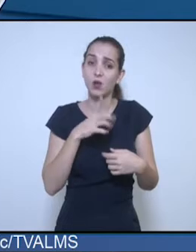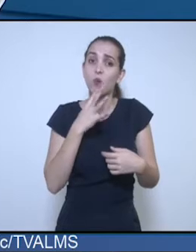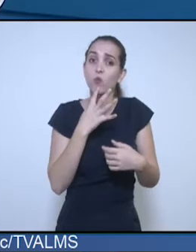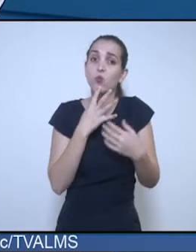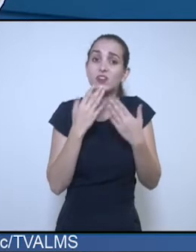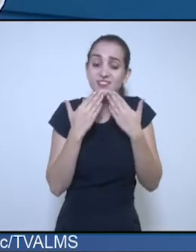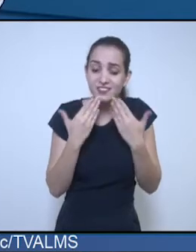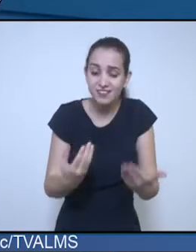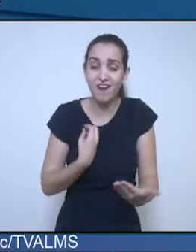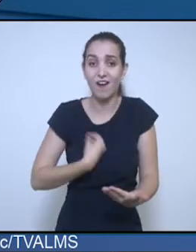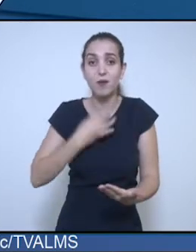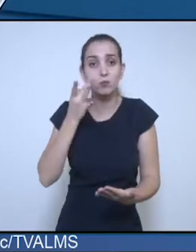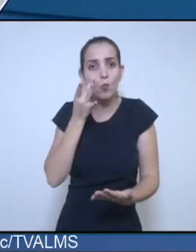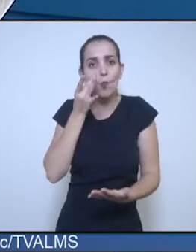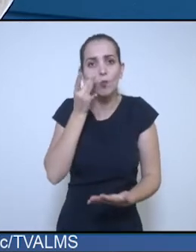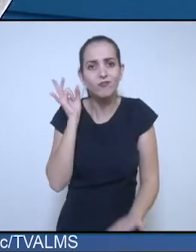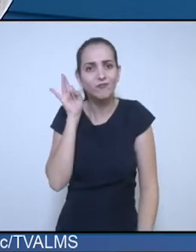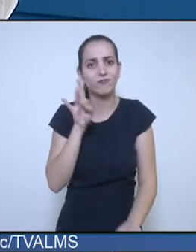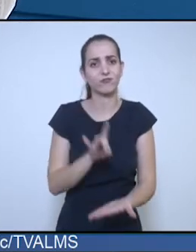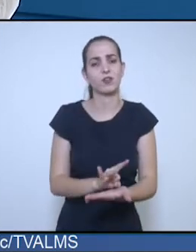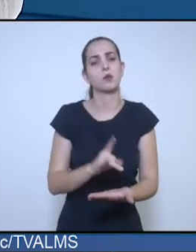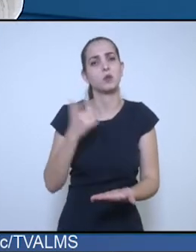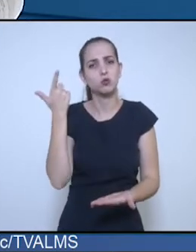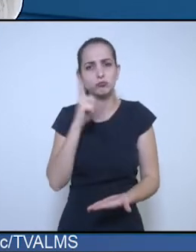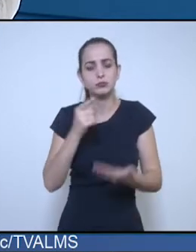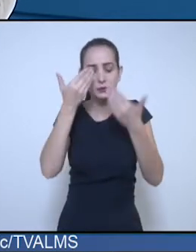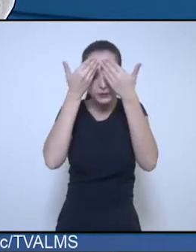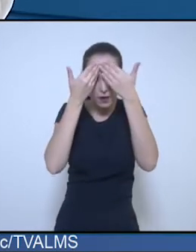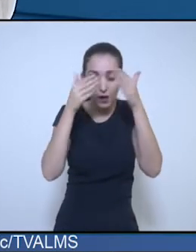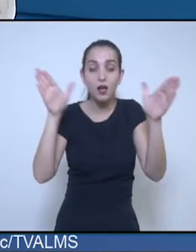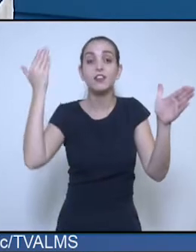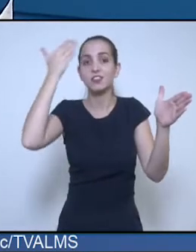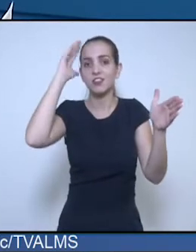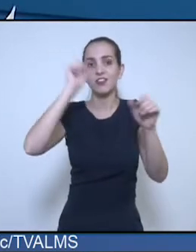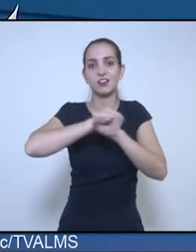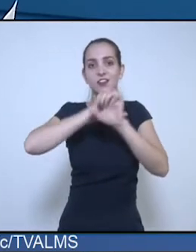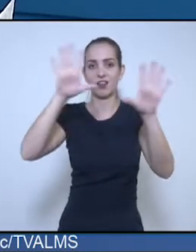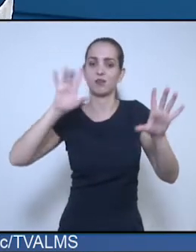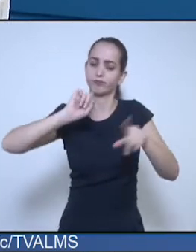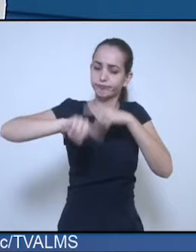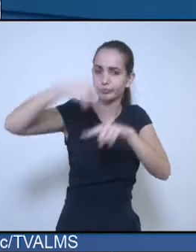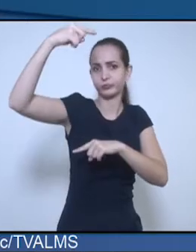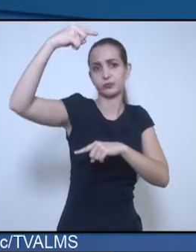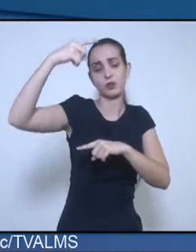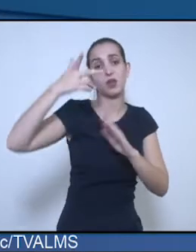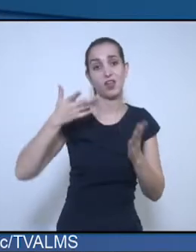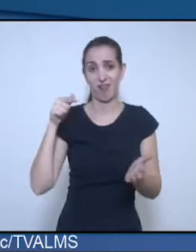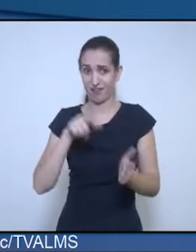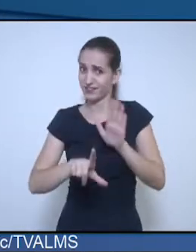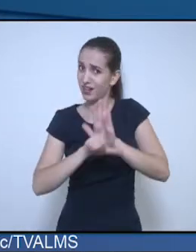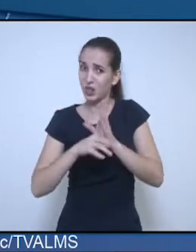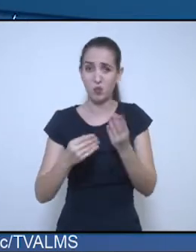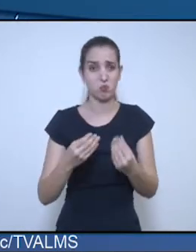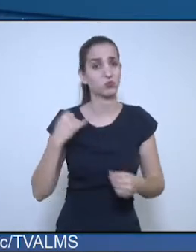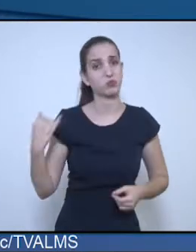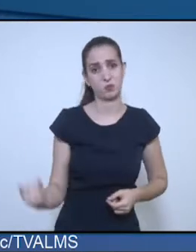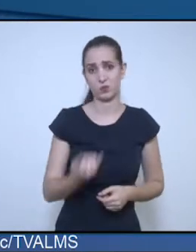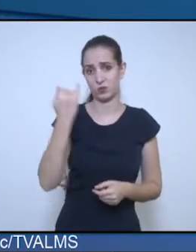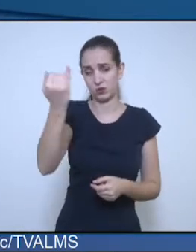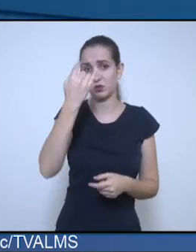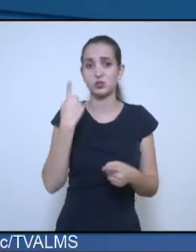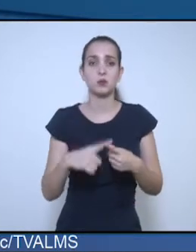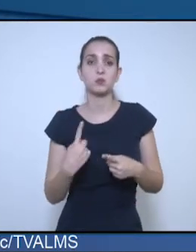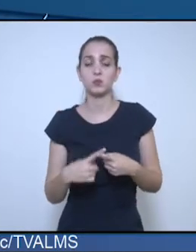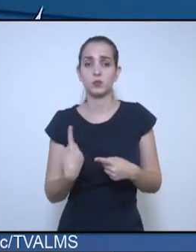poder avaliá-la, desvendar os seus determinantes e, consequentemente, transformá-la. Essa lei é muito importante, porque